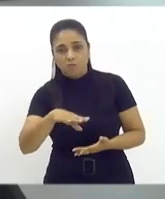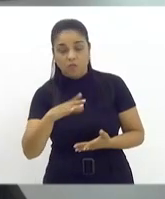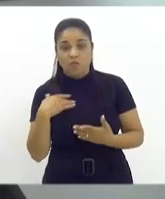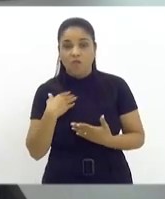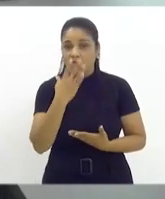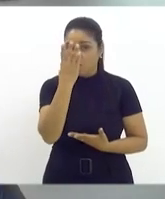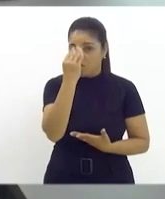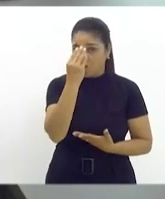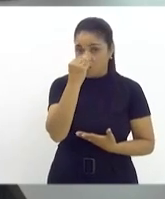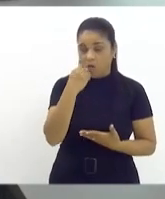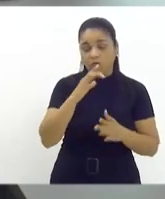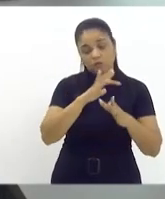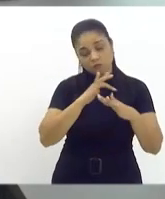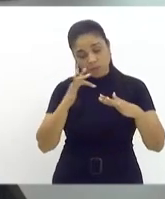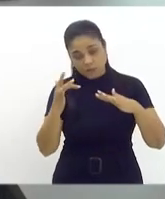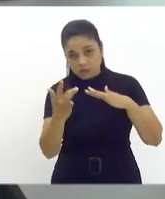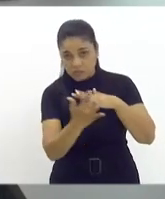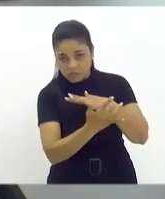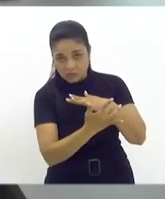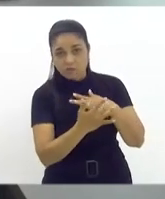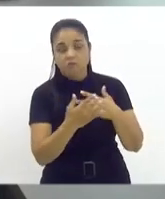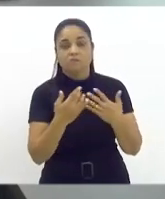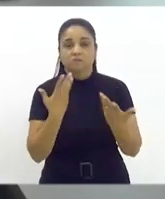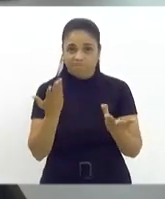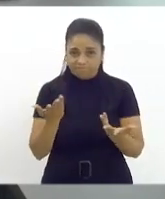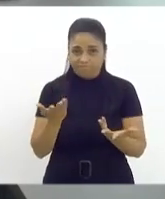fotos de redes sociais